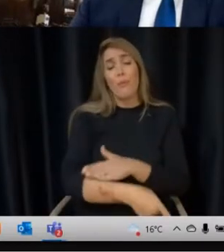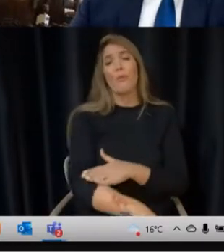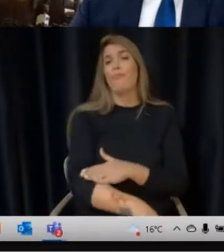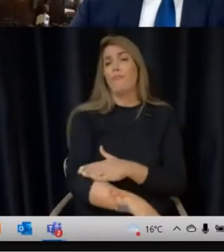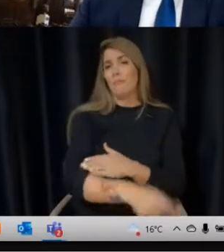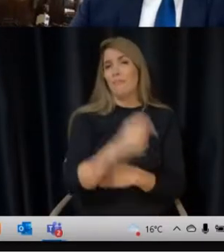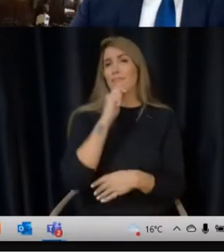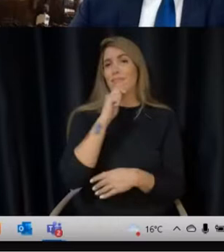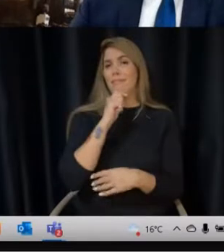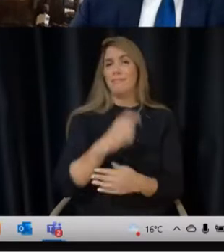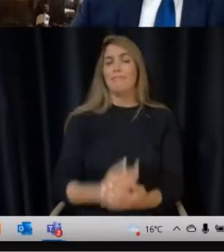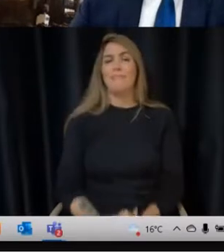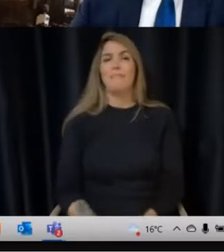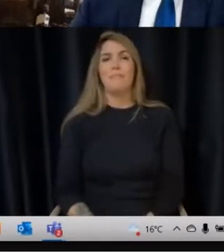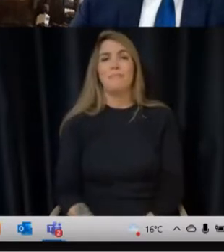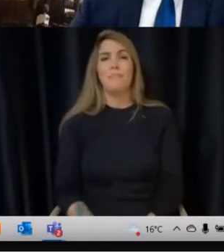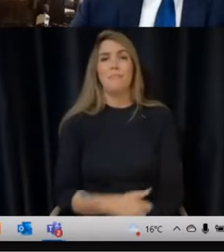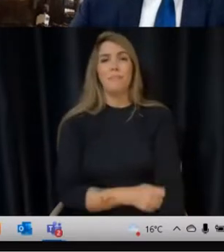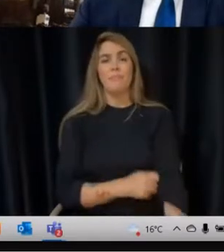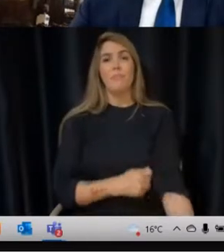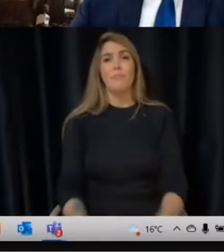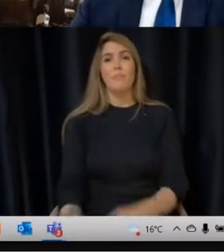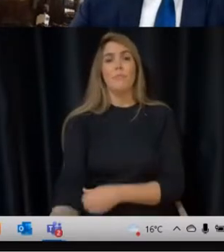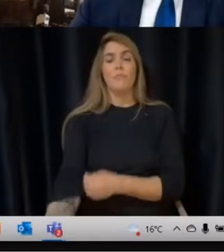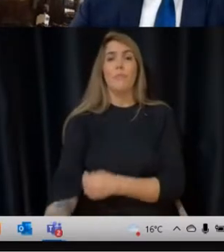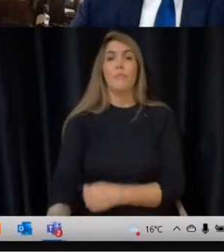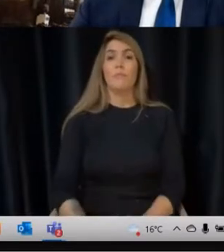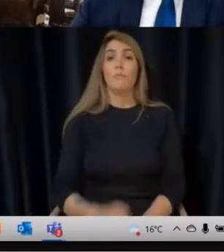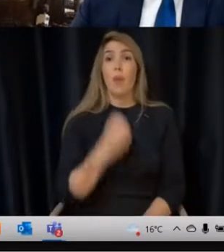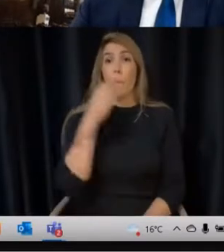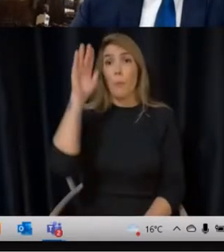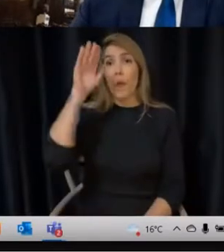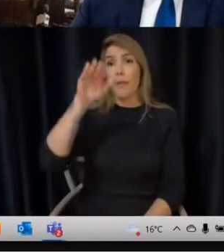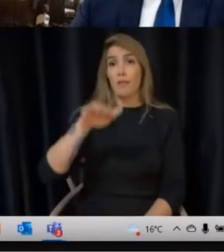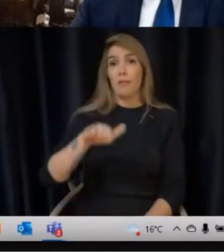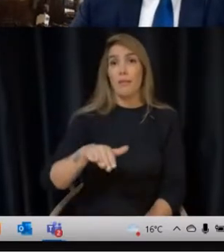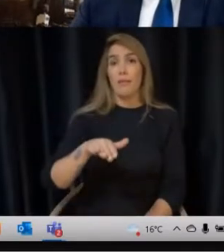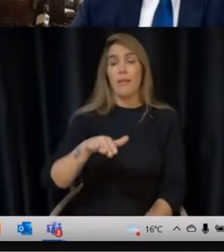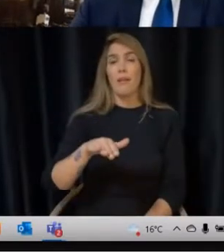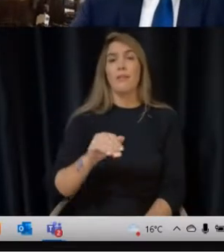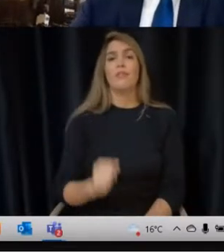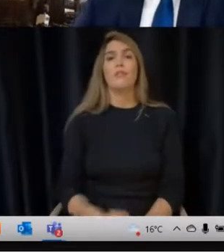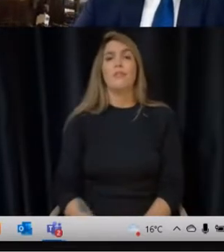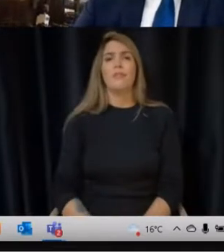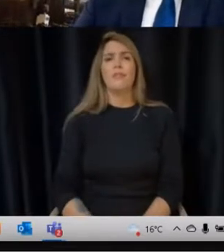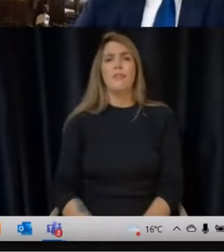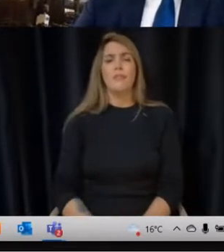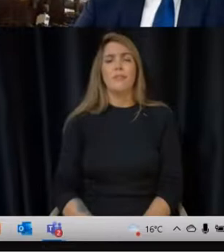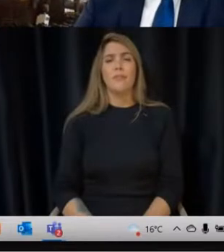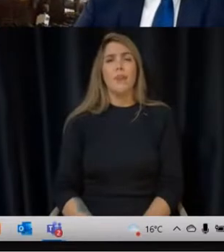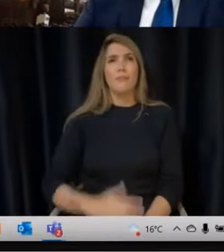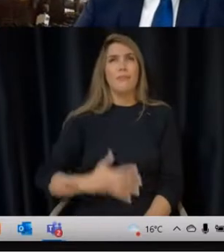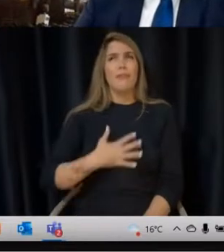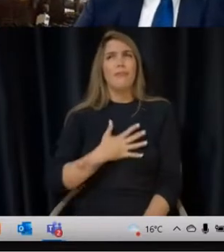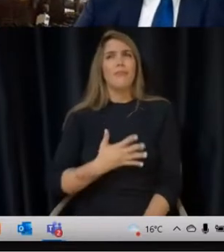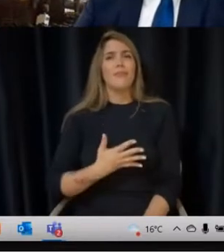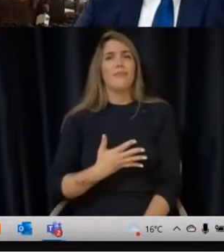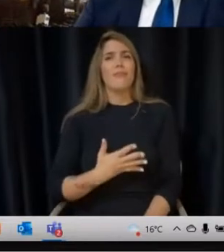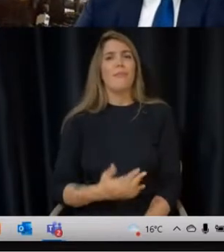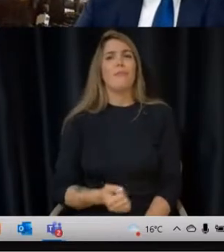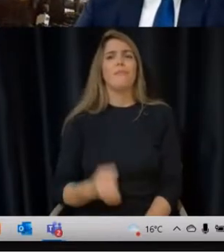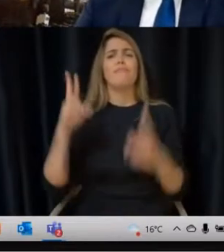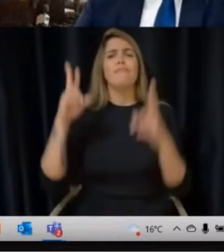mais uma impressão do Luciano. Boa tarde, professora Vanessa. Sou escrevente da comarca de Conchal, muito ansioso para ouvir suas impressões sobre o tema tão